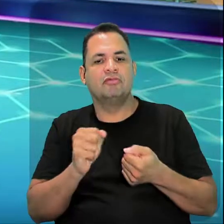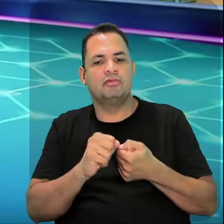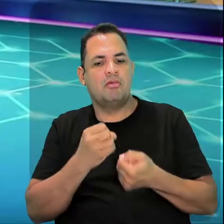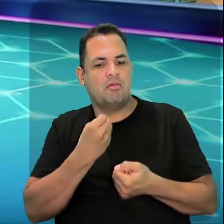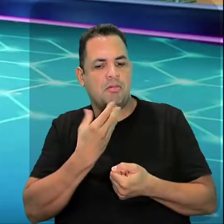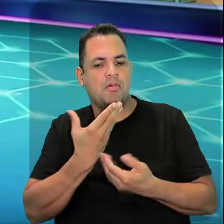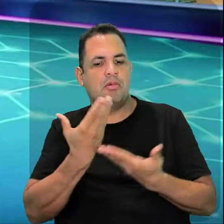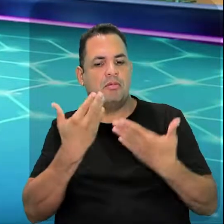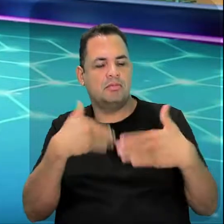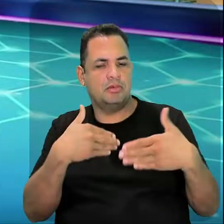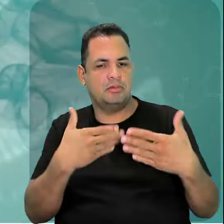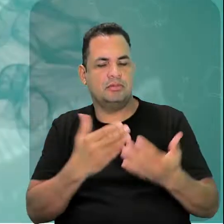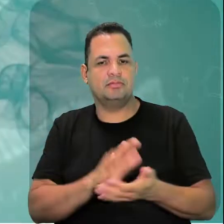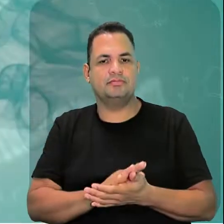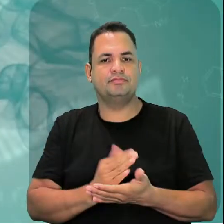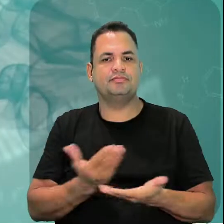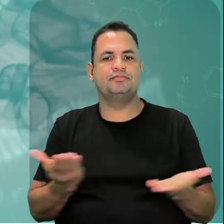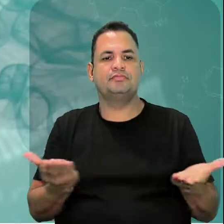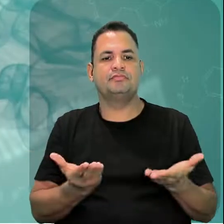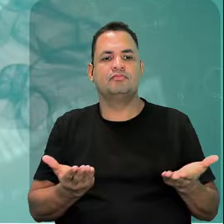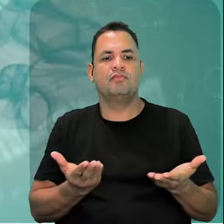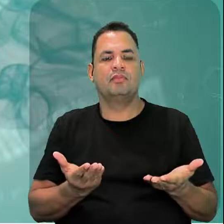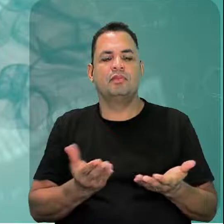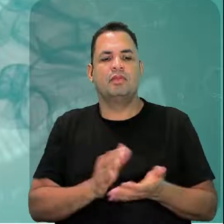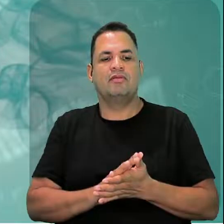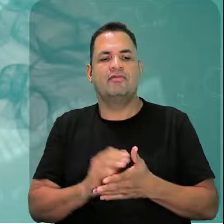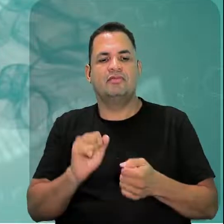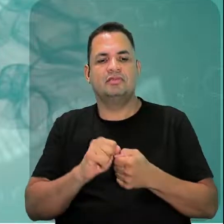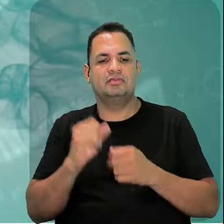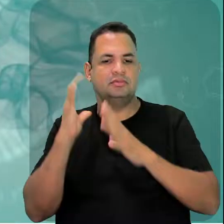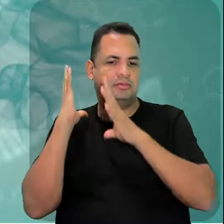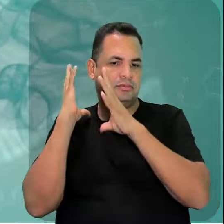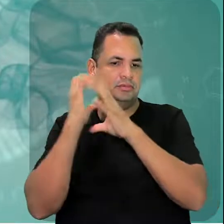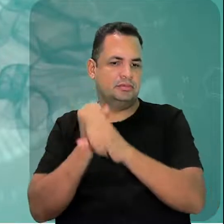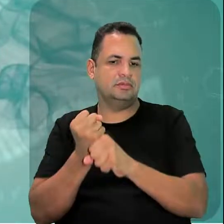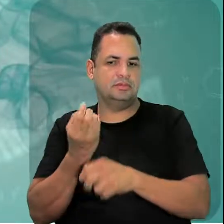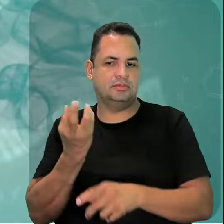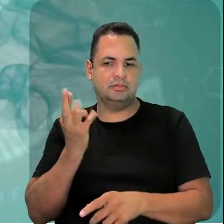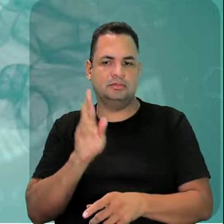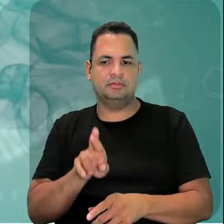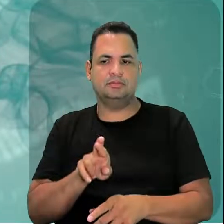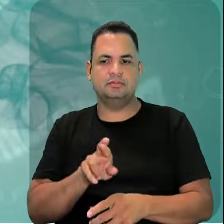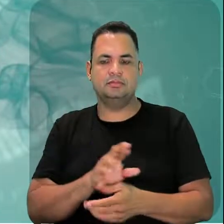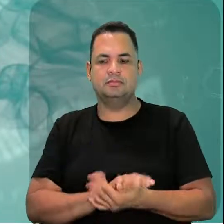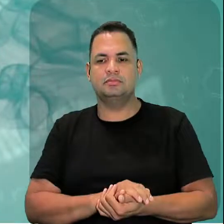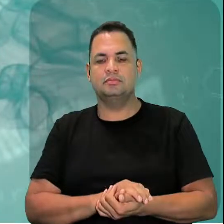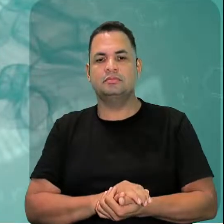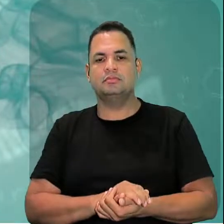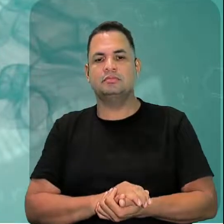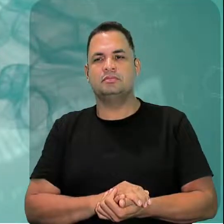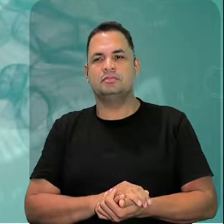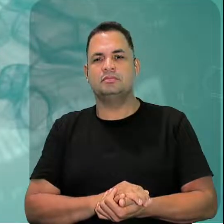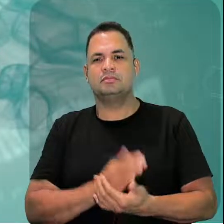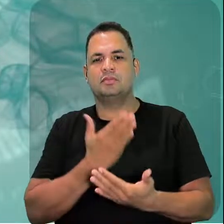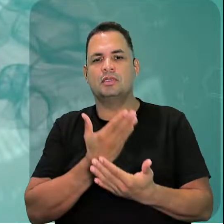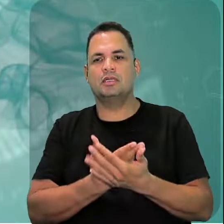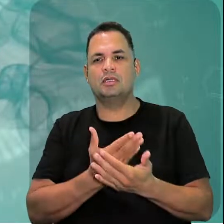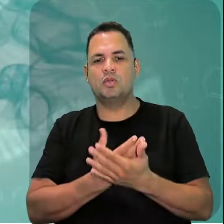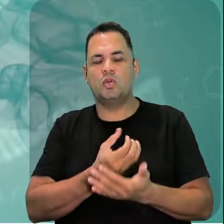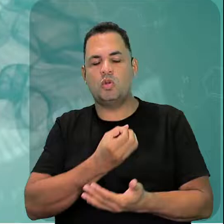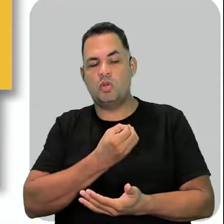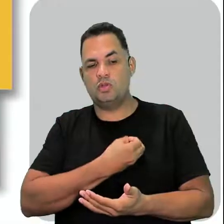lá que o nosso tempo é curto. Vamos lá para a gente fazer a nossa revisão de recuperação. Estamos aqui na aula de